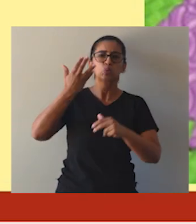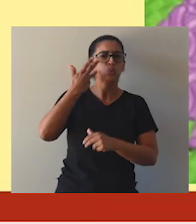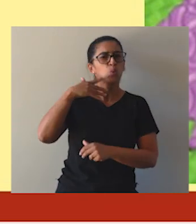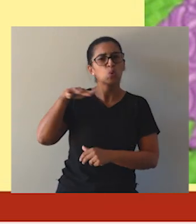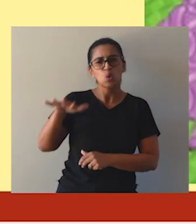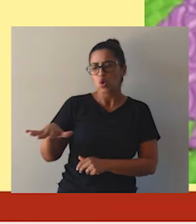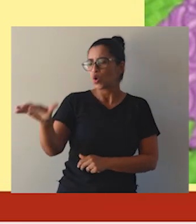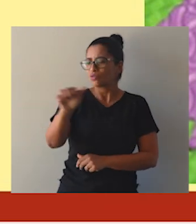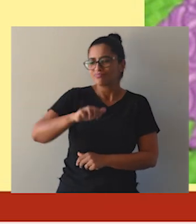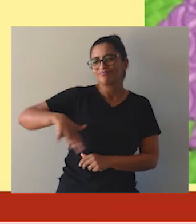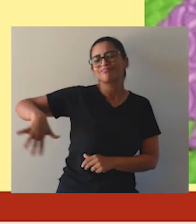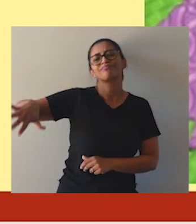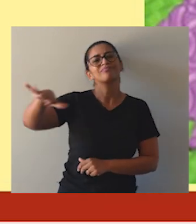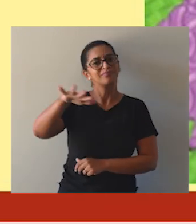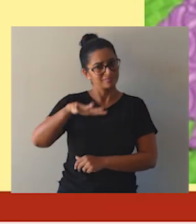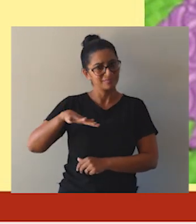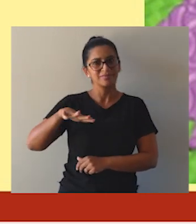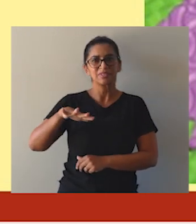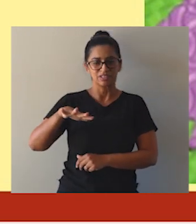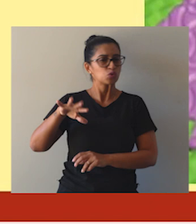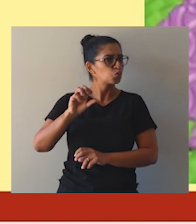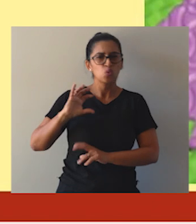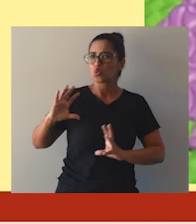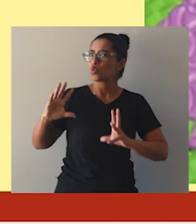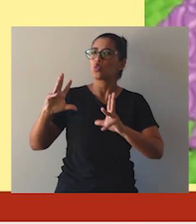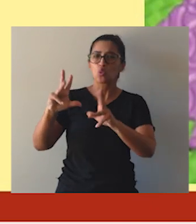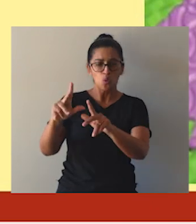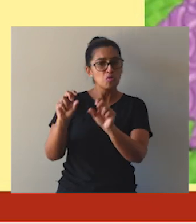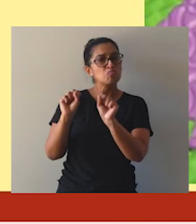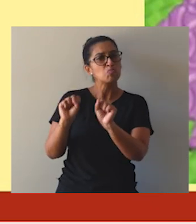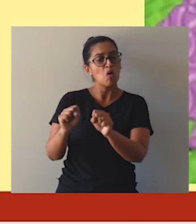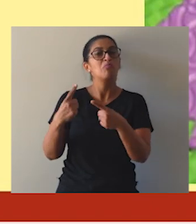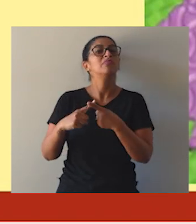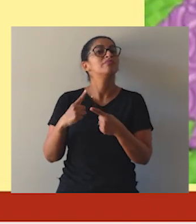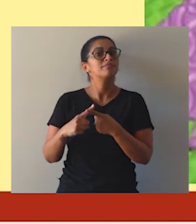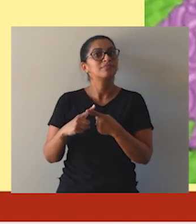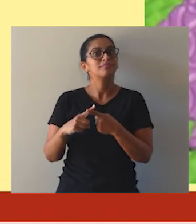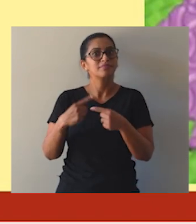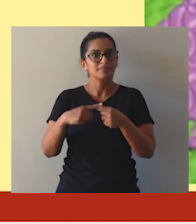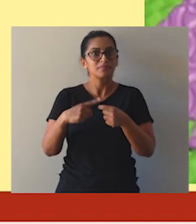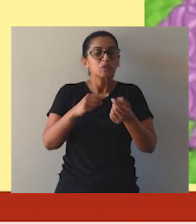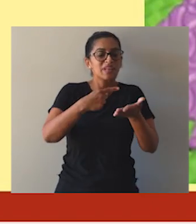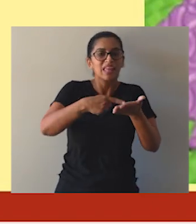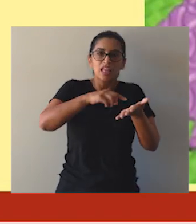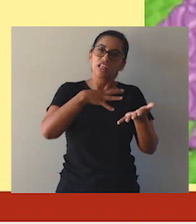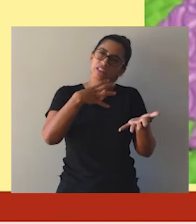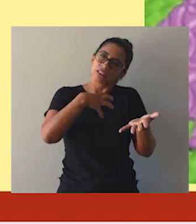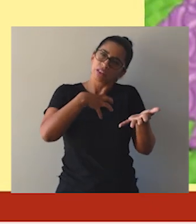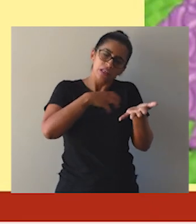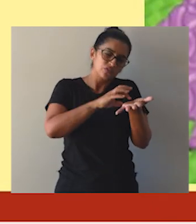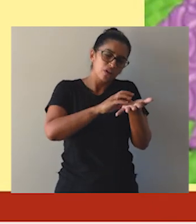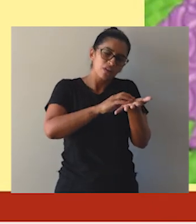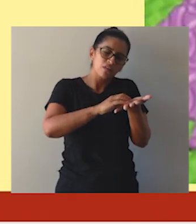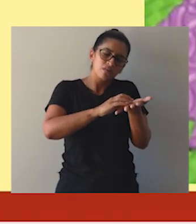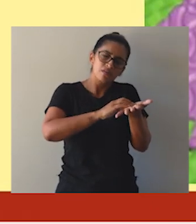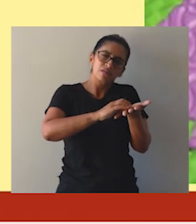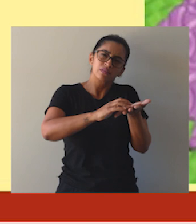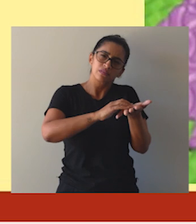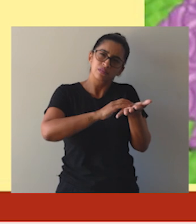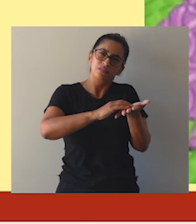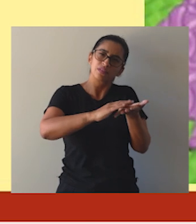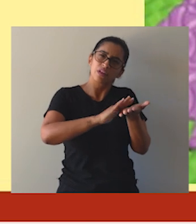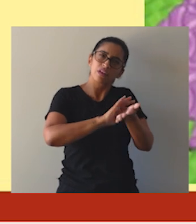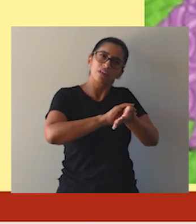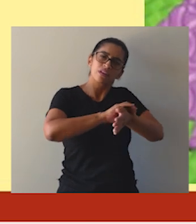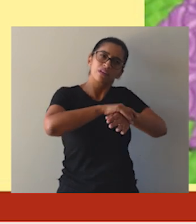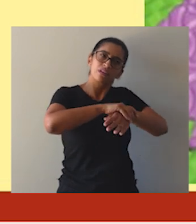a parte que tem o relevo, né? Para a criança com deficiência visual, tanto baixa visão quanto cego, ele vai sentir